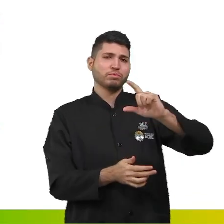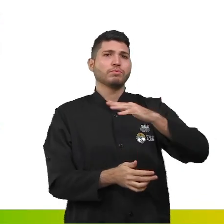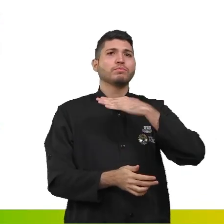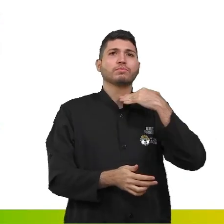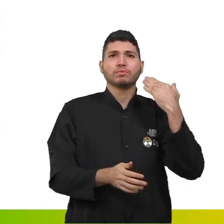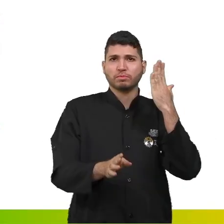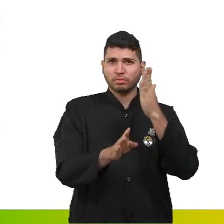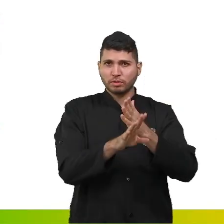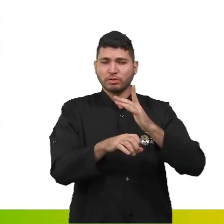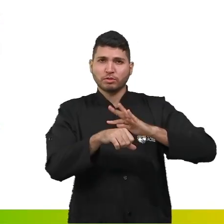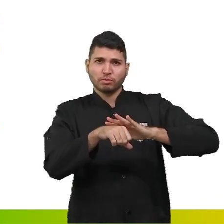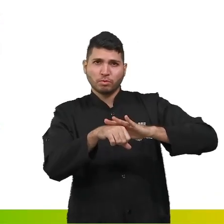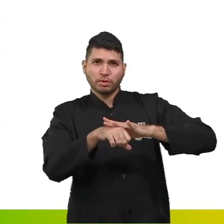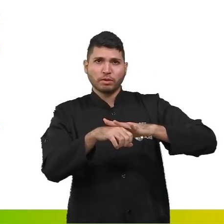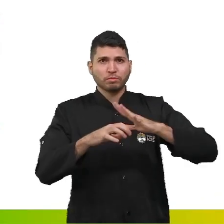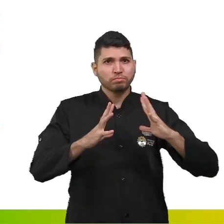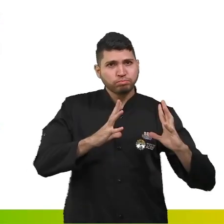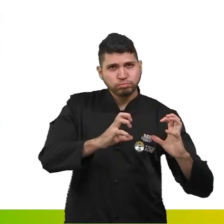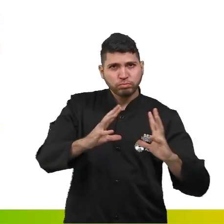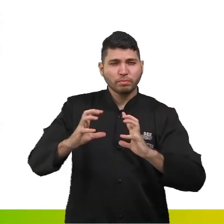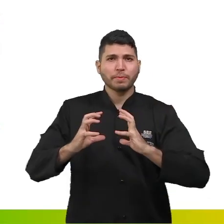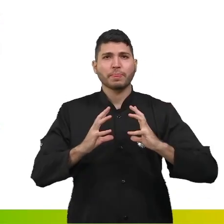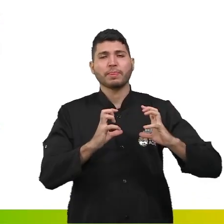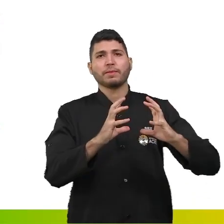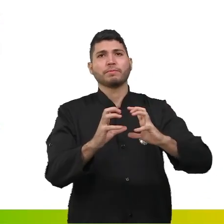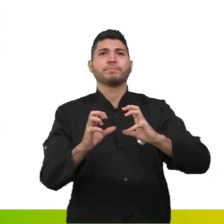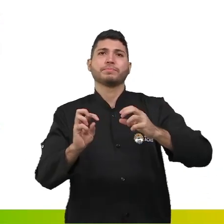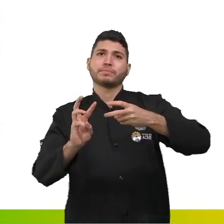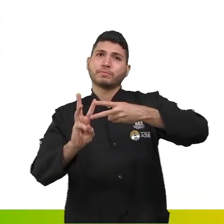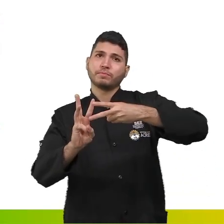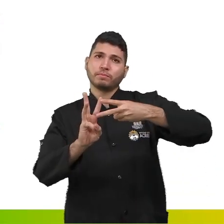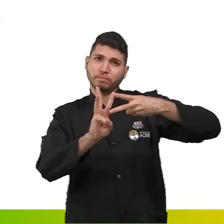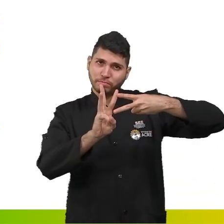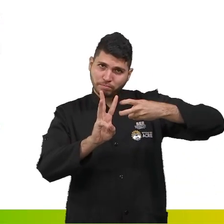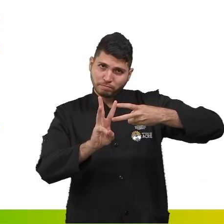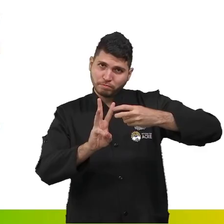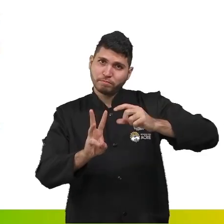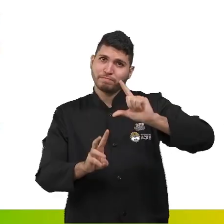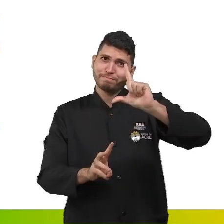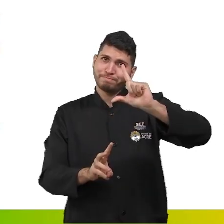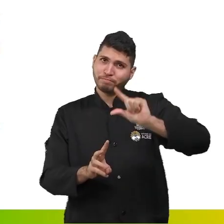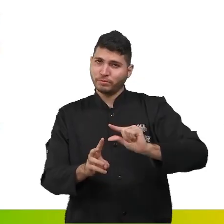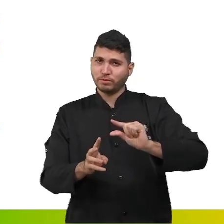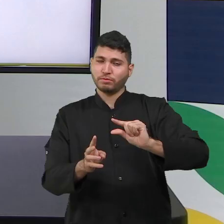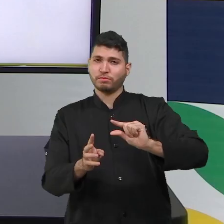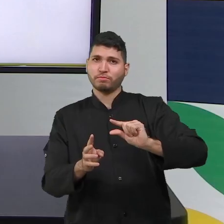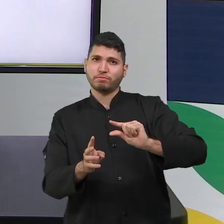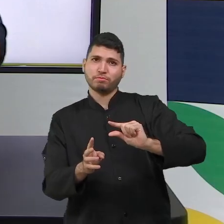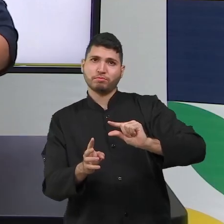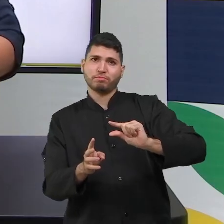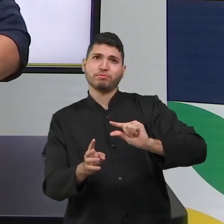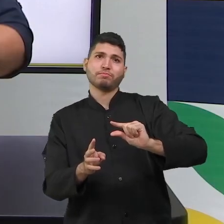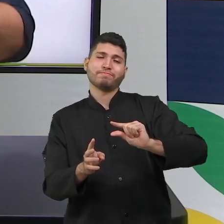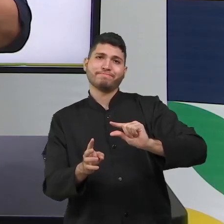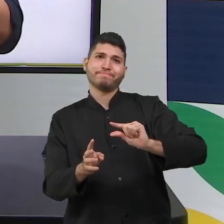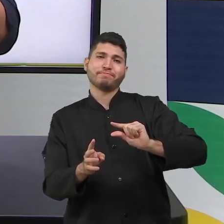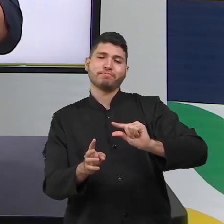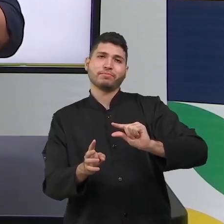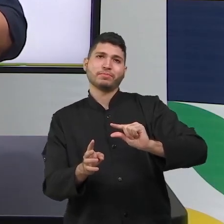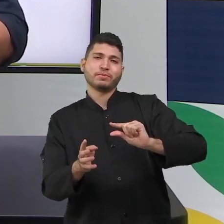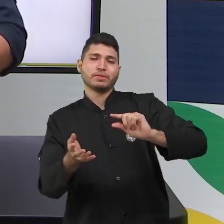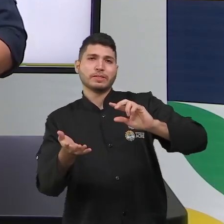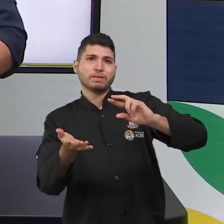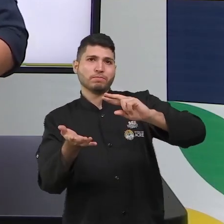e conflitos, tornou a escravização indígena menos viável em larga escala. Exatamente, as doenças.